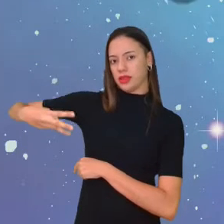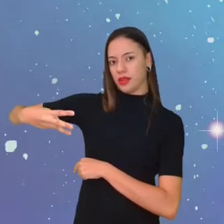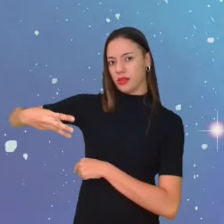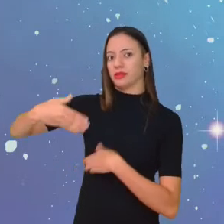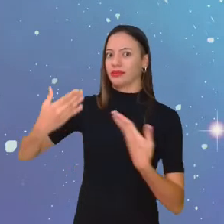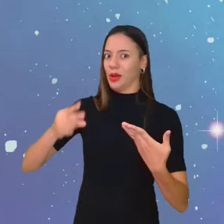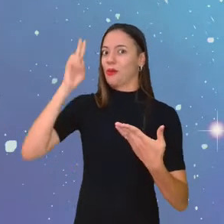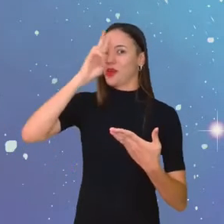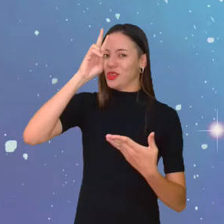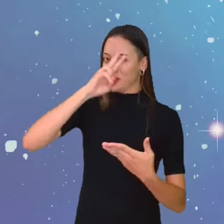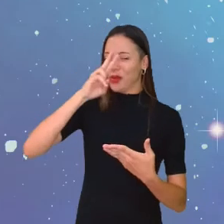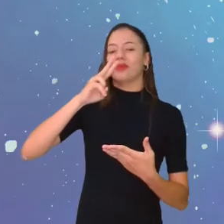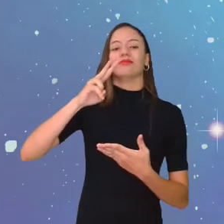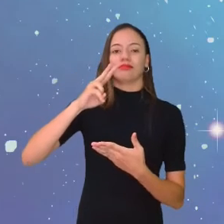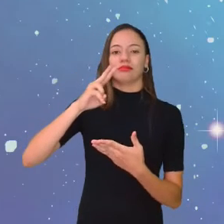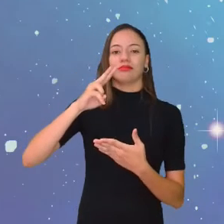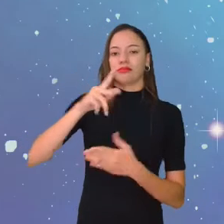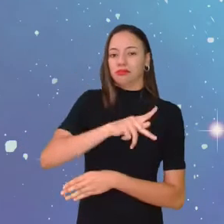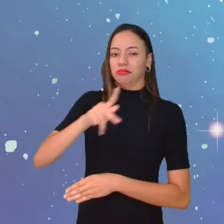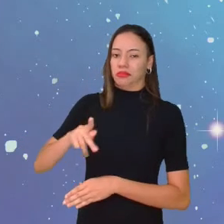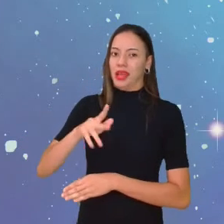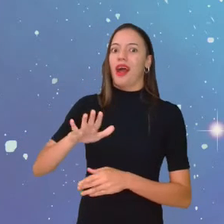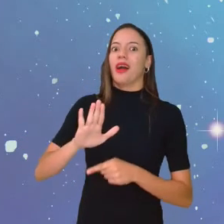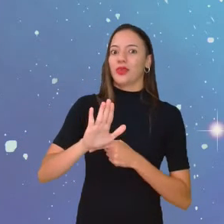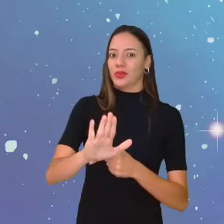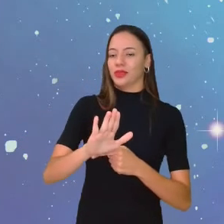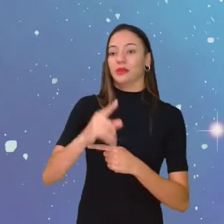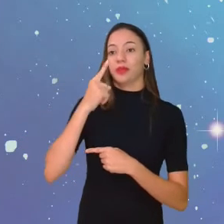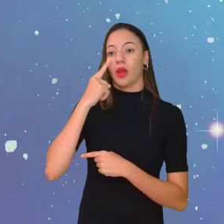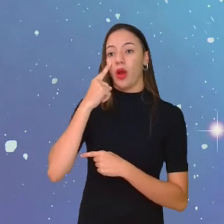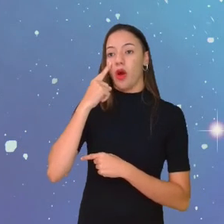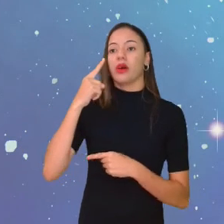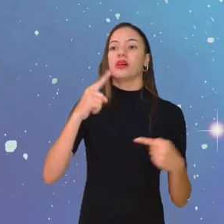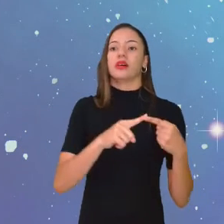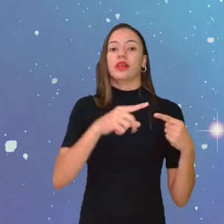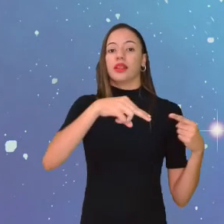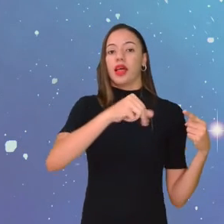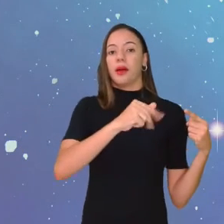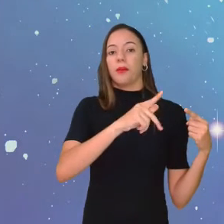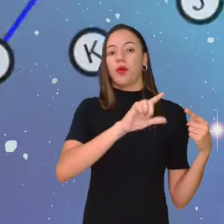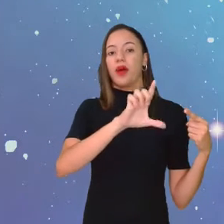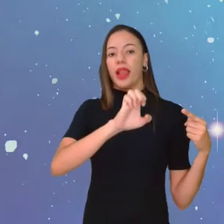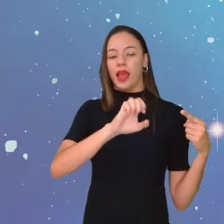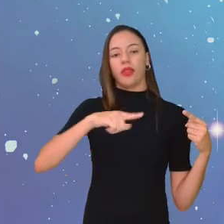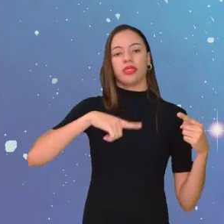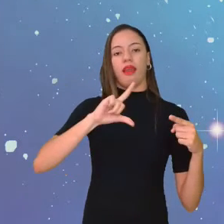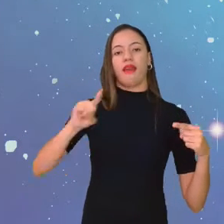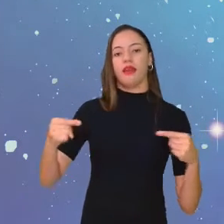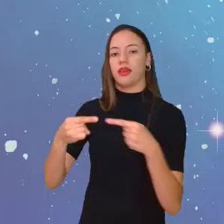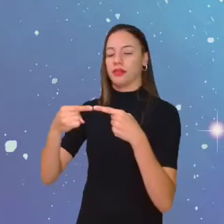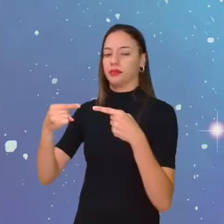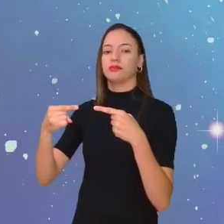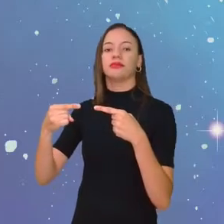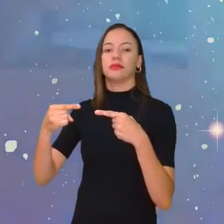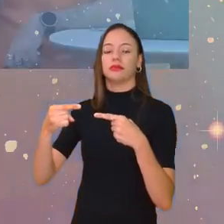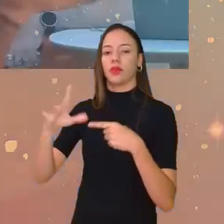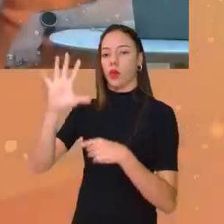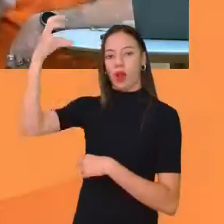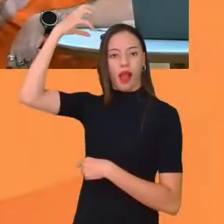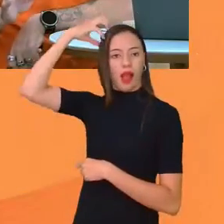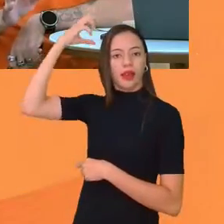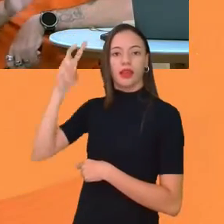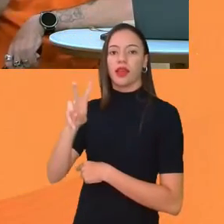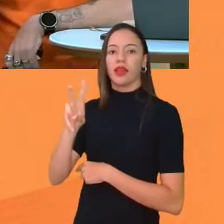ajudar. Napoleão III tem uma relação com a Rainha Vitória. A Rainha Vitória, por sua vez, vai ter